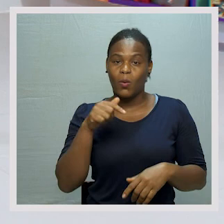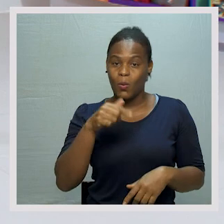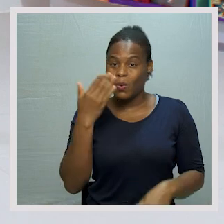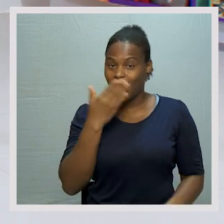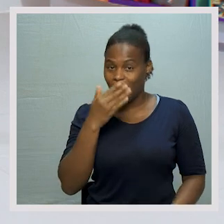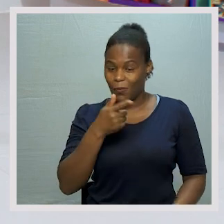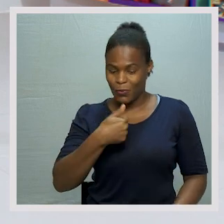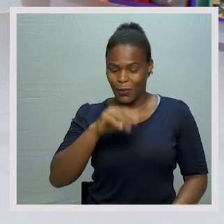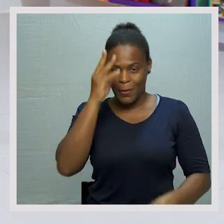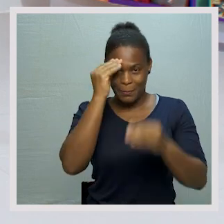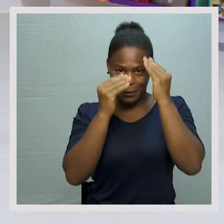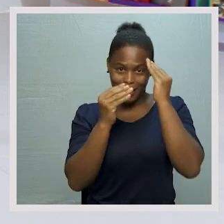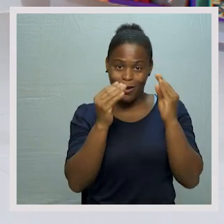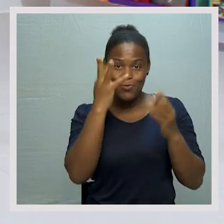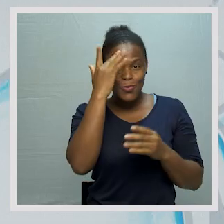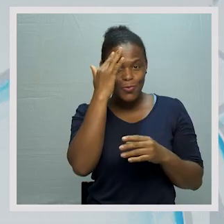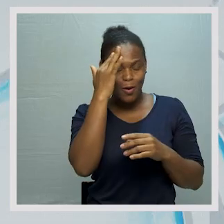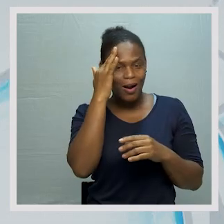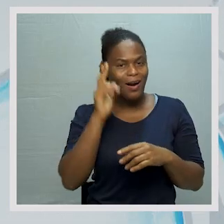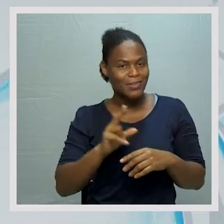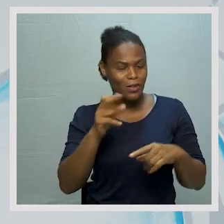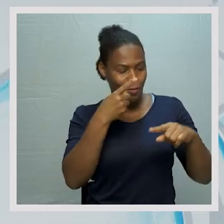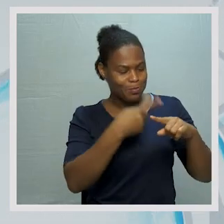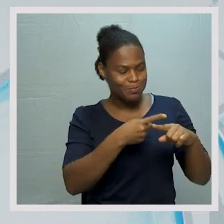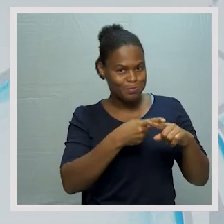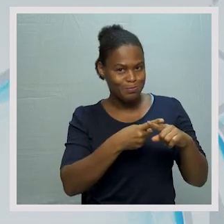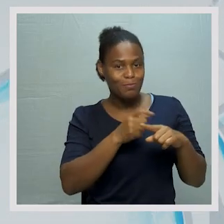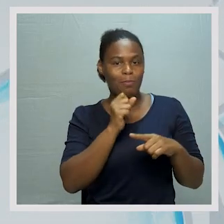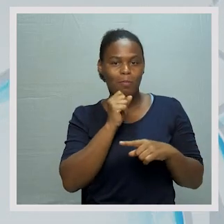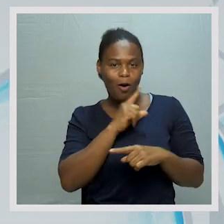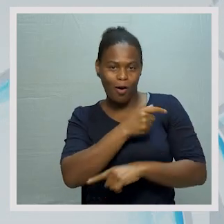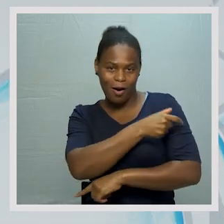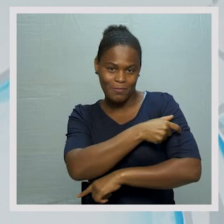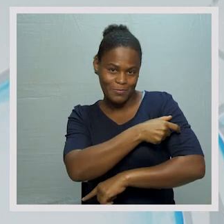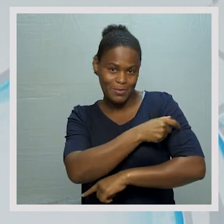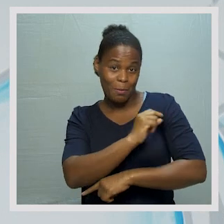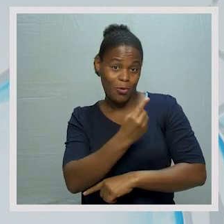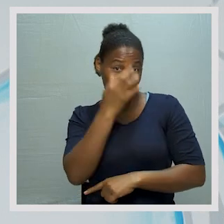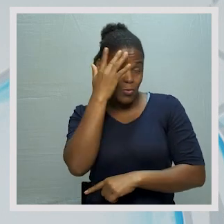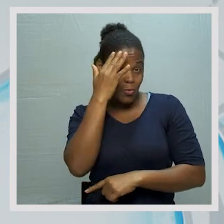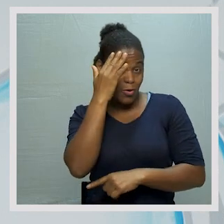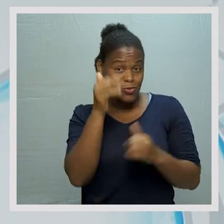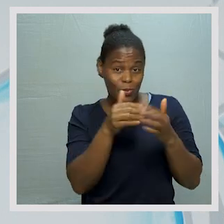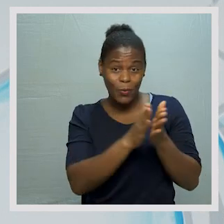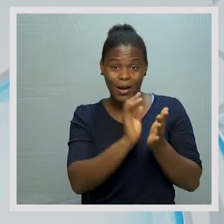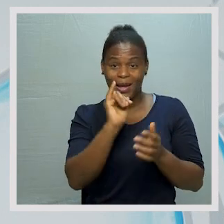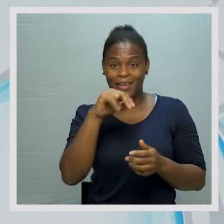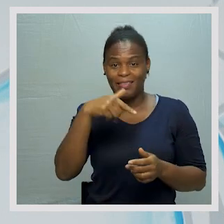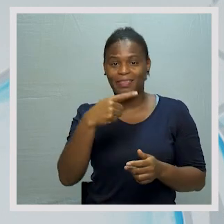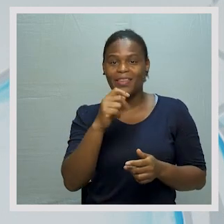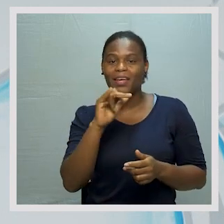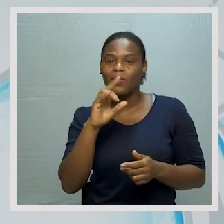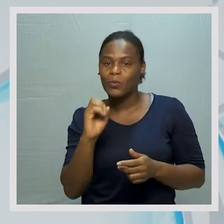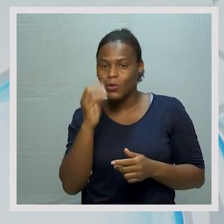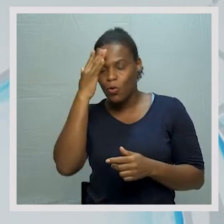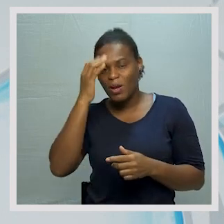Na aula de hoje, aprendemos a multiplicar números racionais, que podem estar representados por números inteiros,